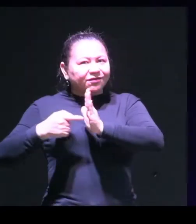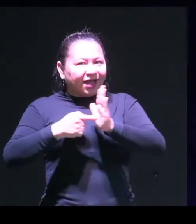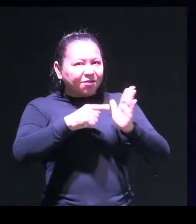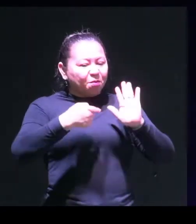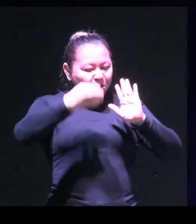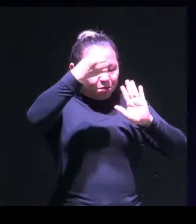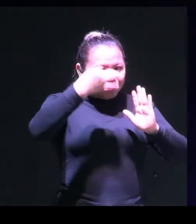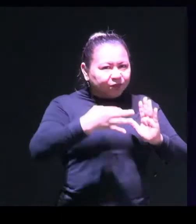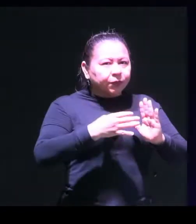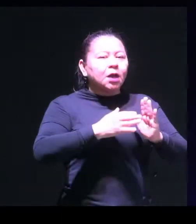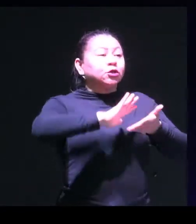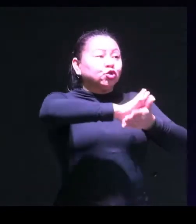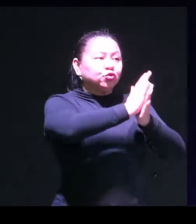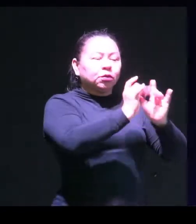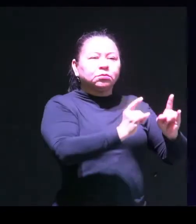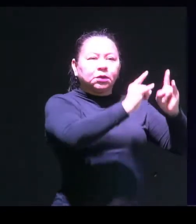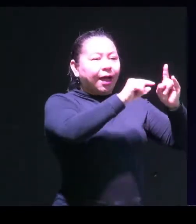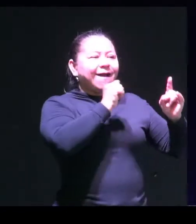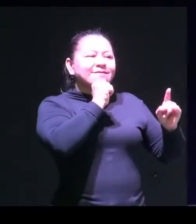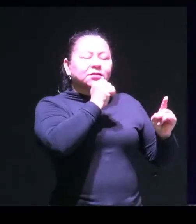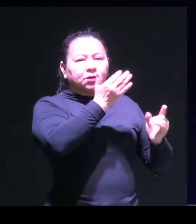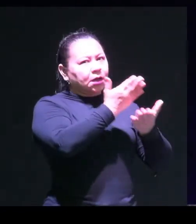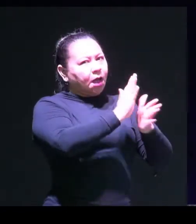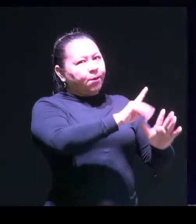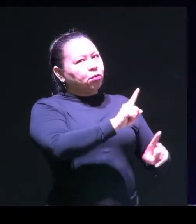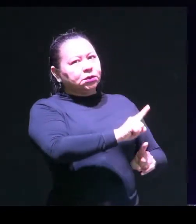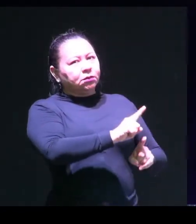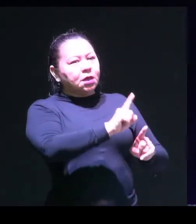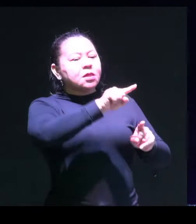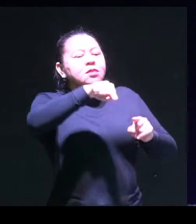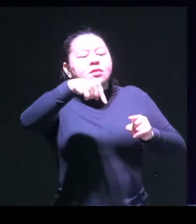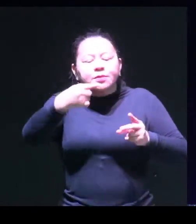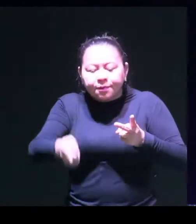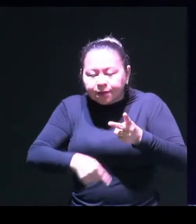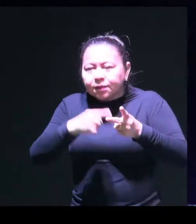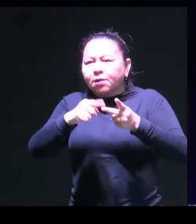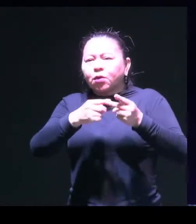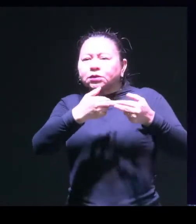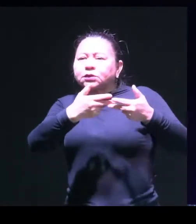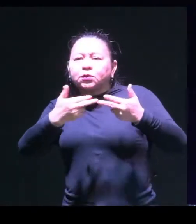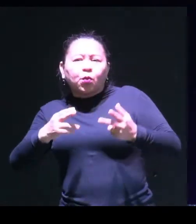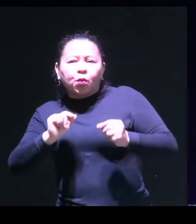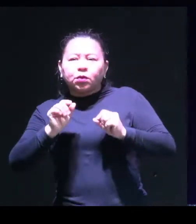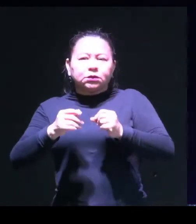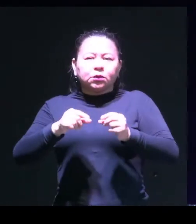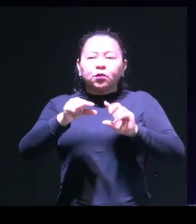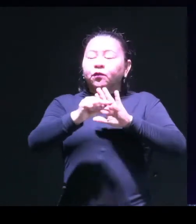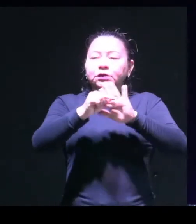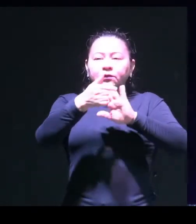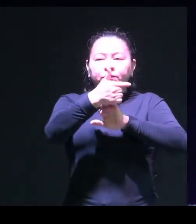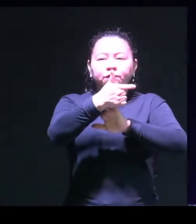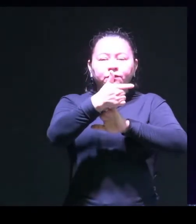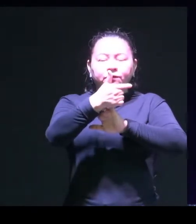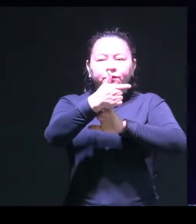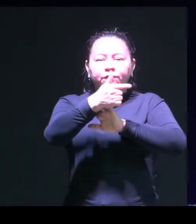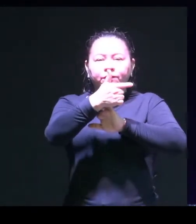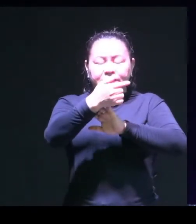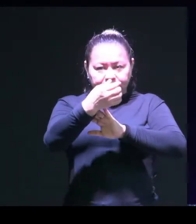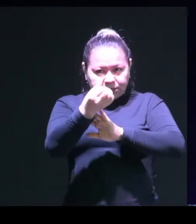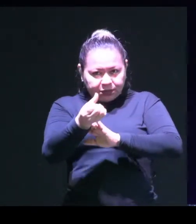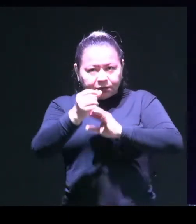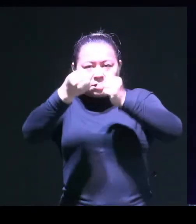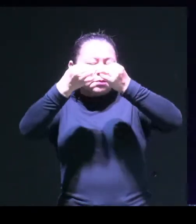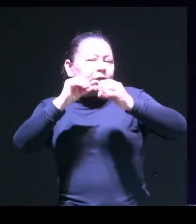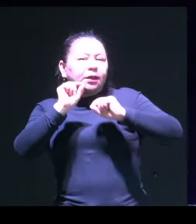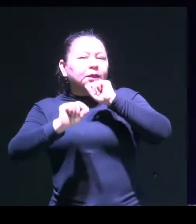destruição do templo, e ele diz, mas ainda não é o fim. Depois ele fala mais algumas coisas, no versículo 24, versículo 6,